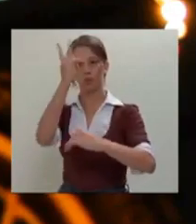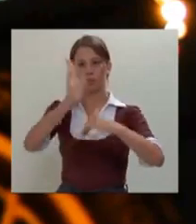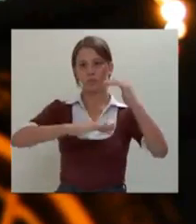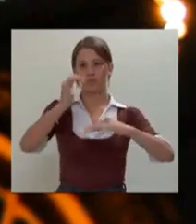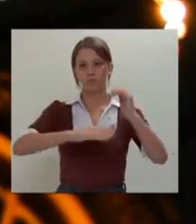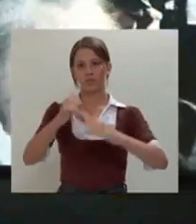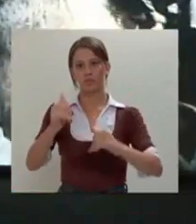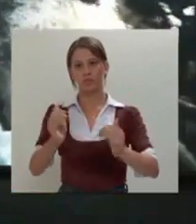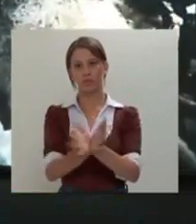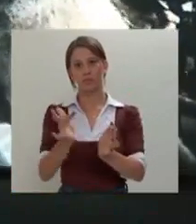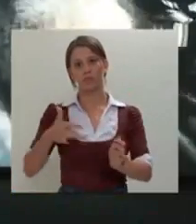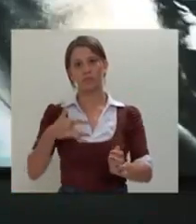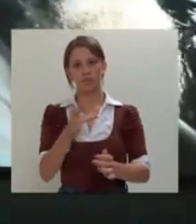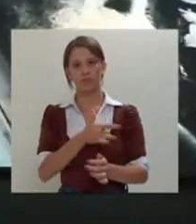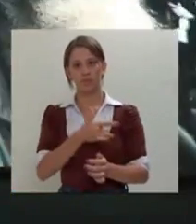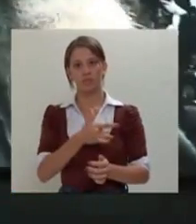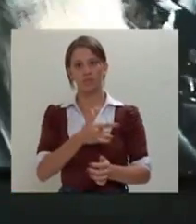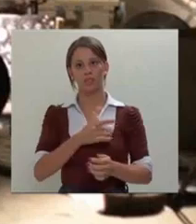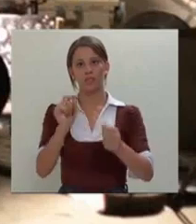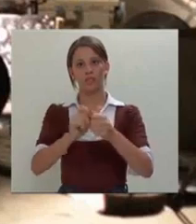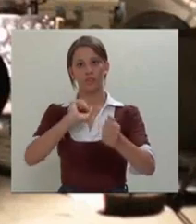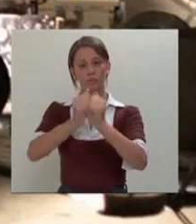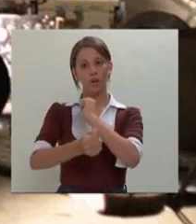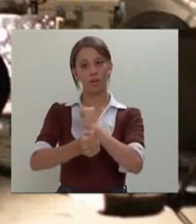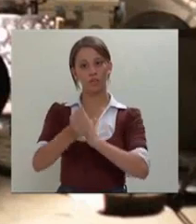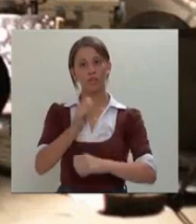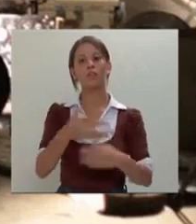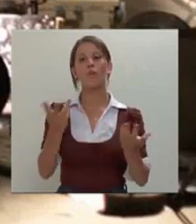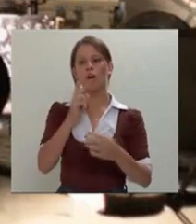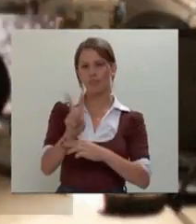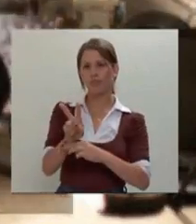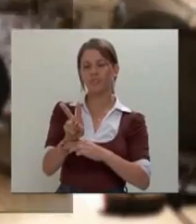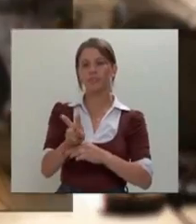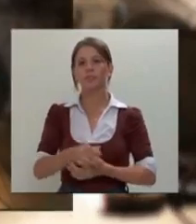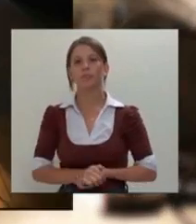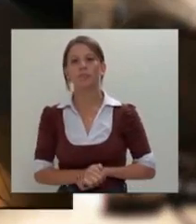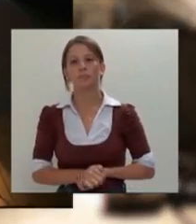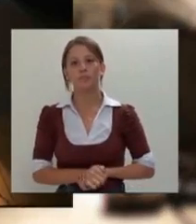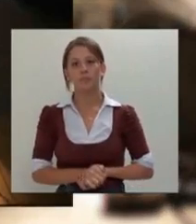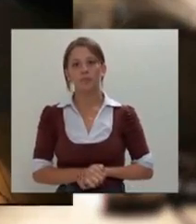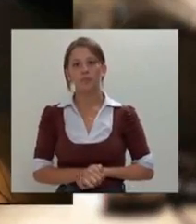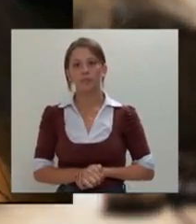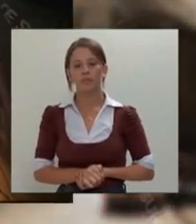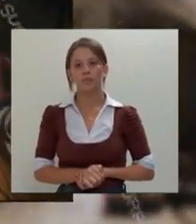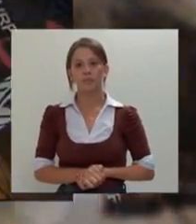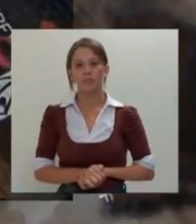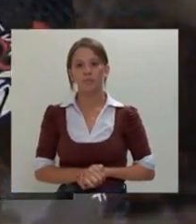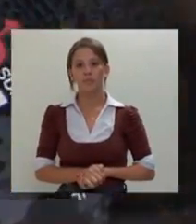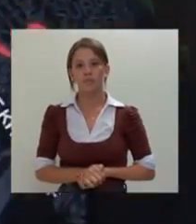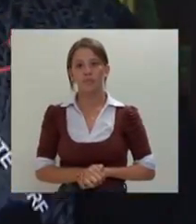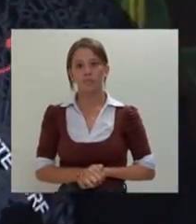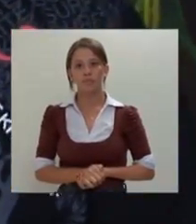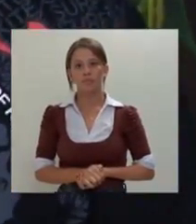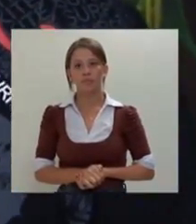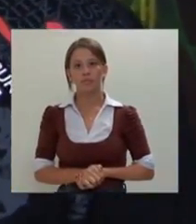e imagens da antiga Feira do Passarinho de Maceió, feito por ele durante 7 anos. Lindo trabalho! Um abraço